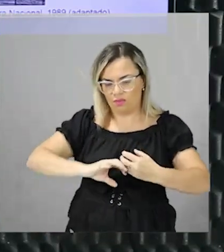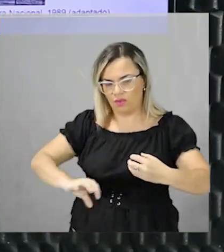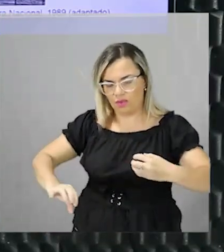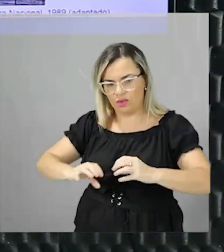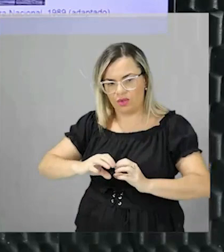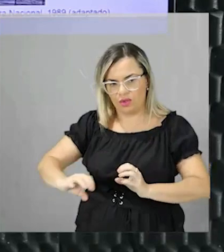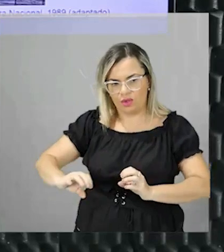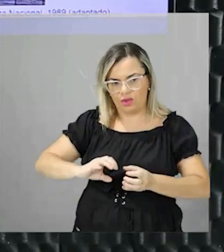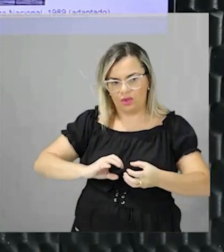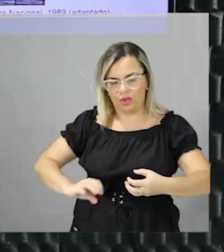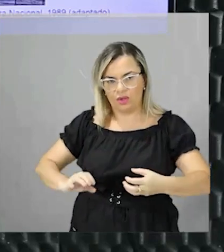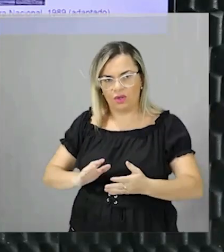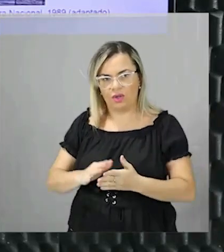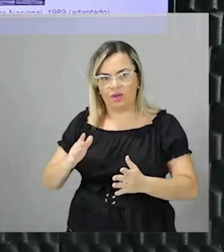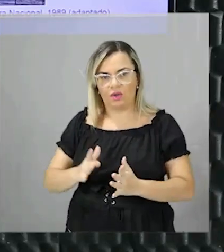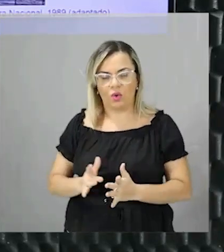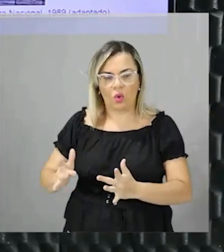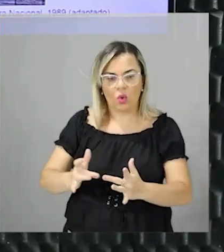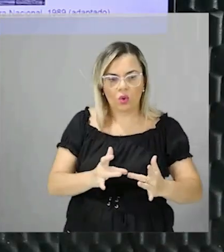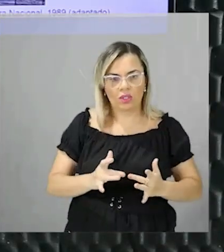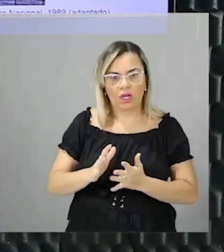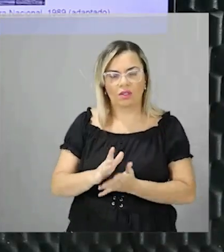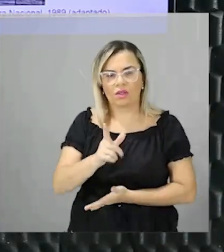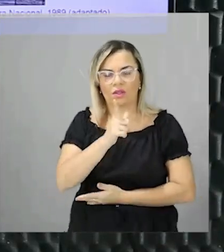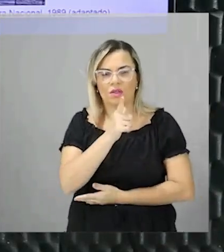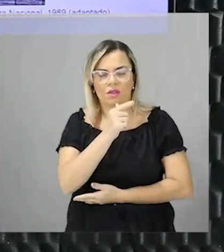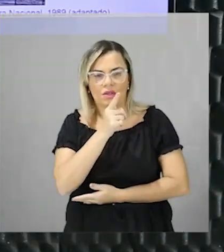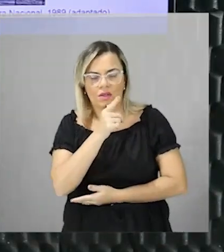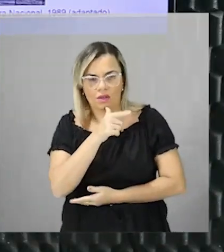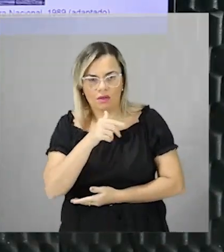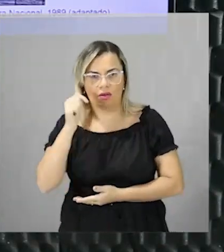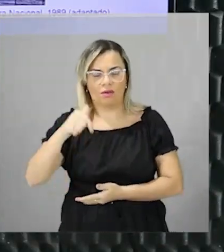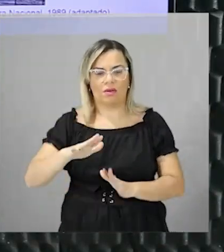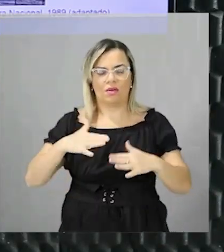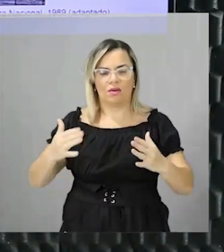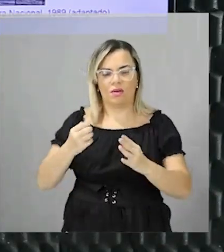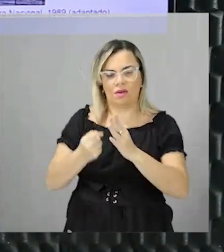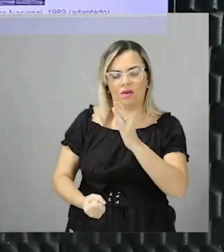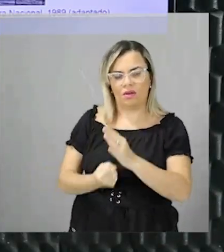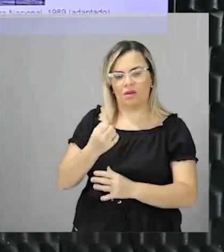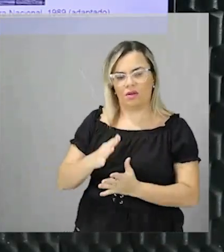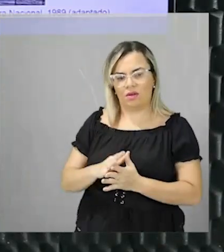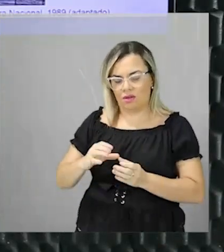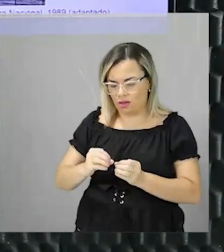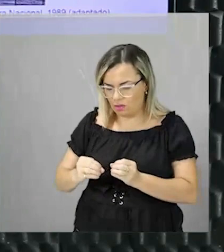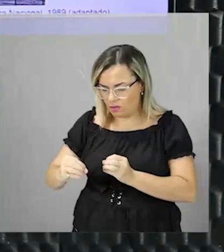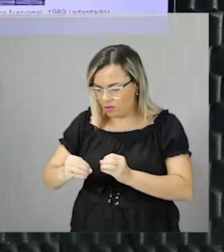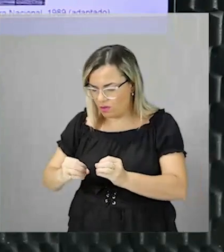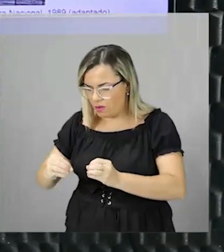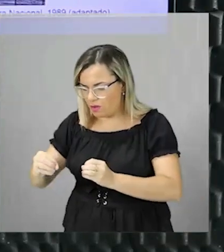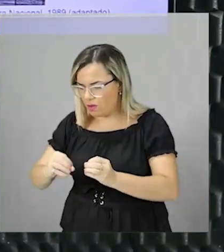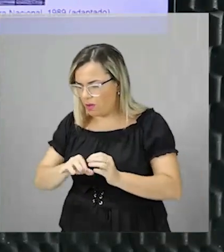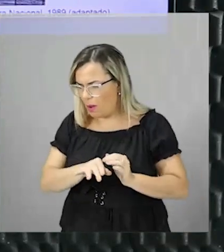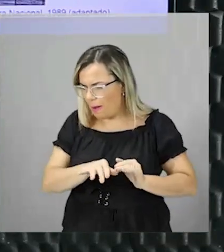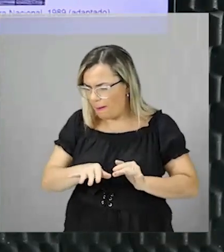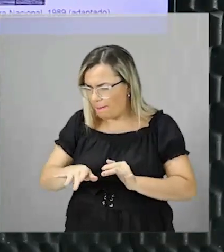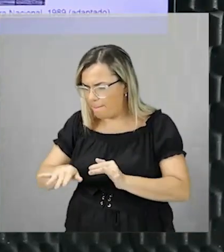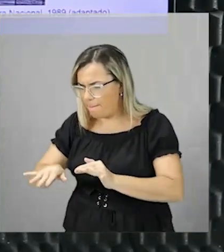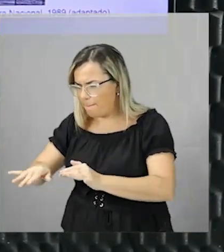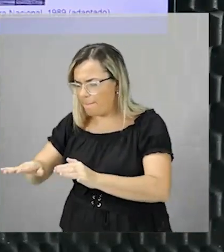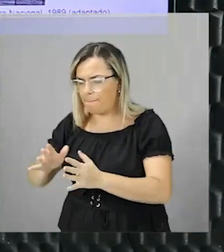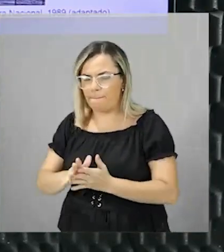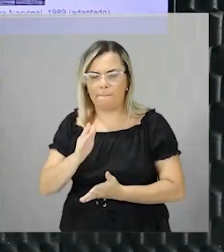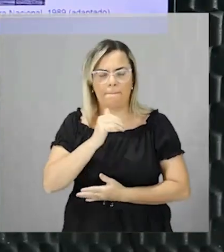tu tem o contato direto com a água e, consequentemente, vai gerar esses sedimentos que vão ser levados, vai gerar,